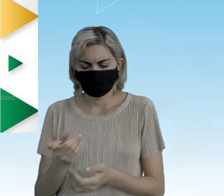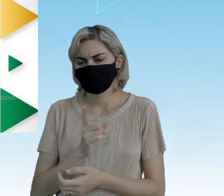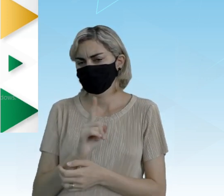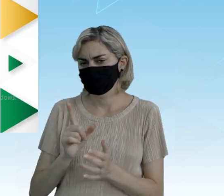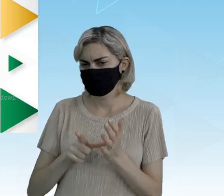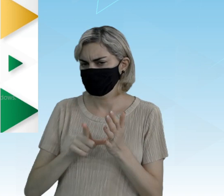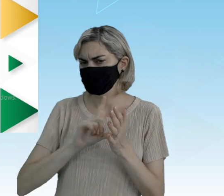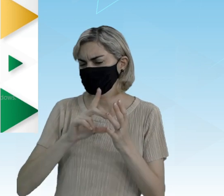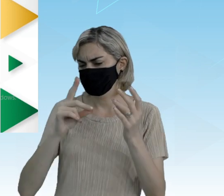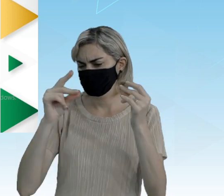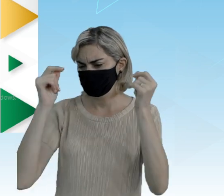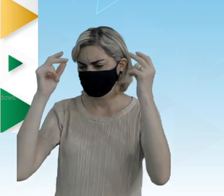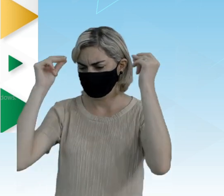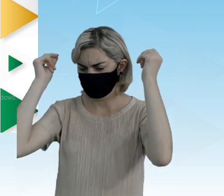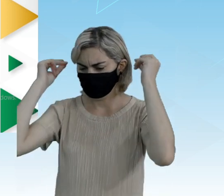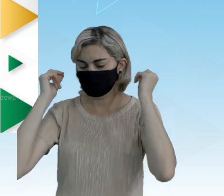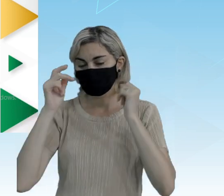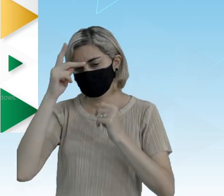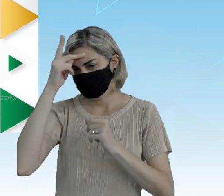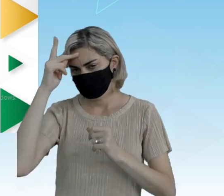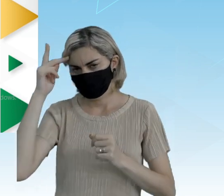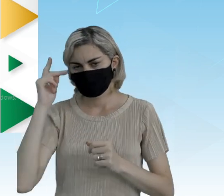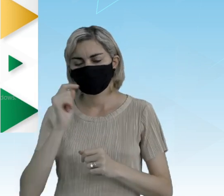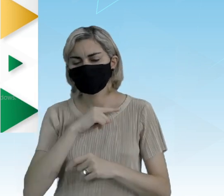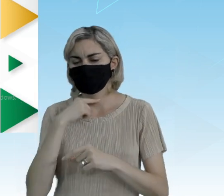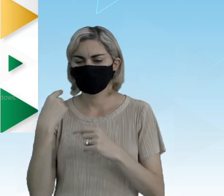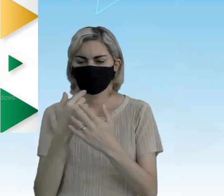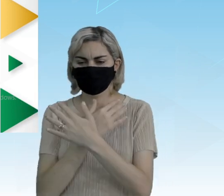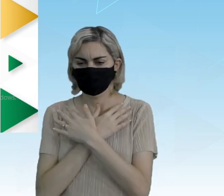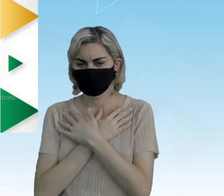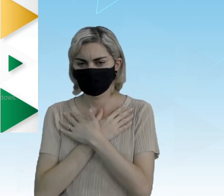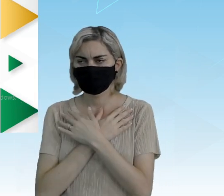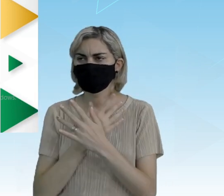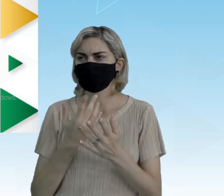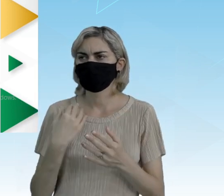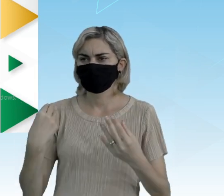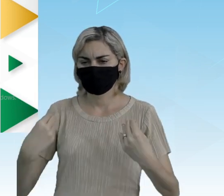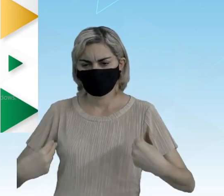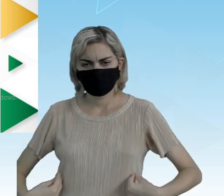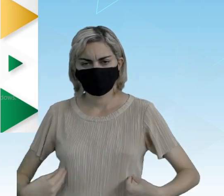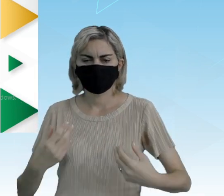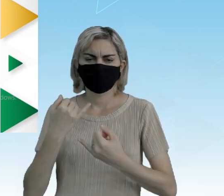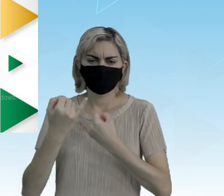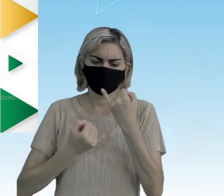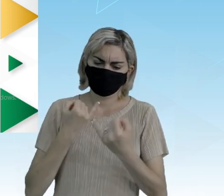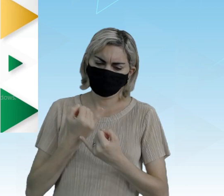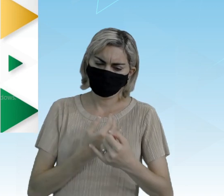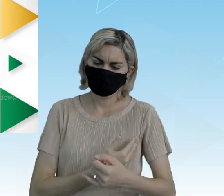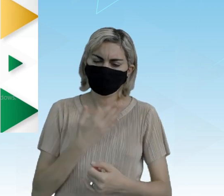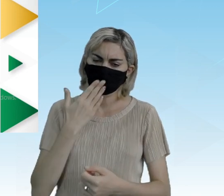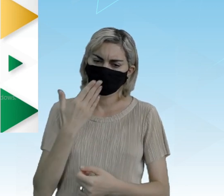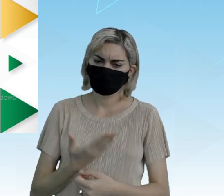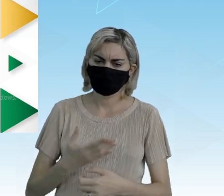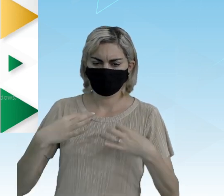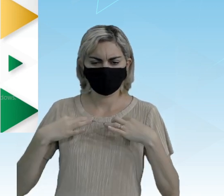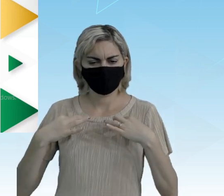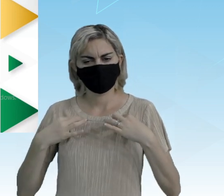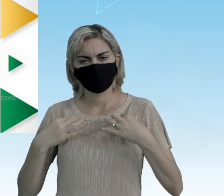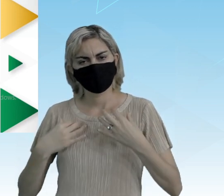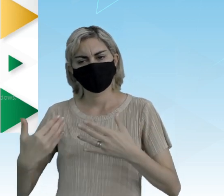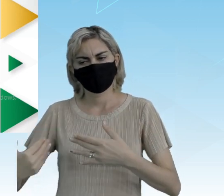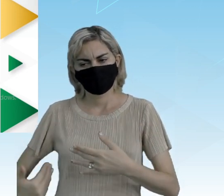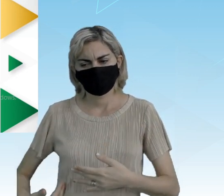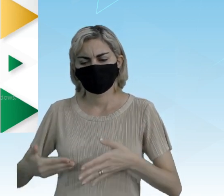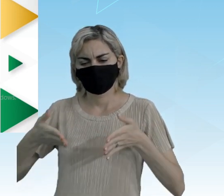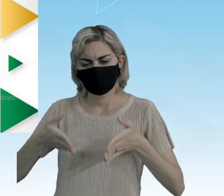mas antigamente, geralmente quando as pessoas faleciam, eles colocavam o brinquedo preferido ou a peça de roupa